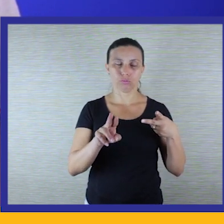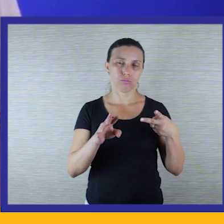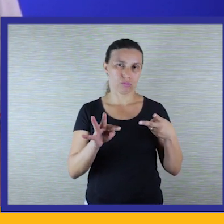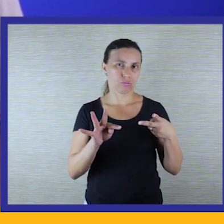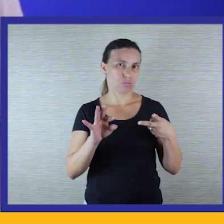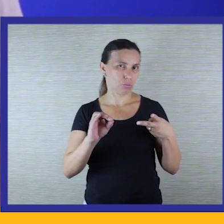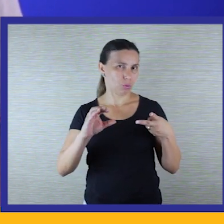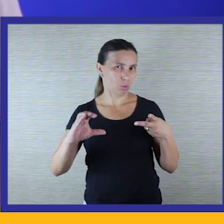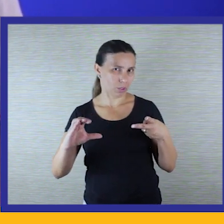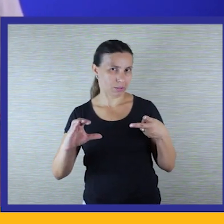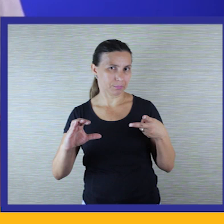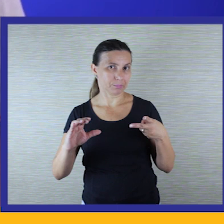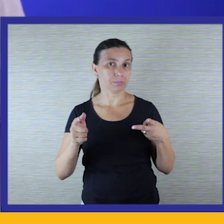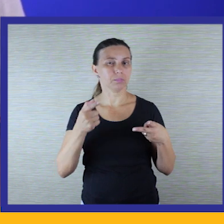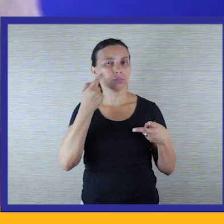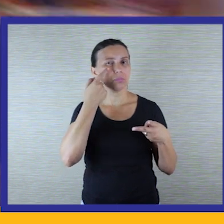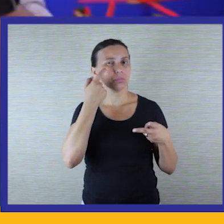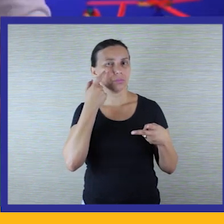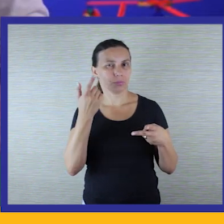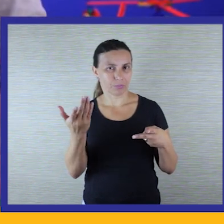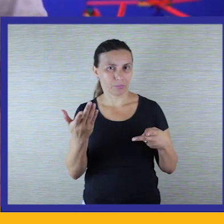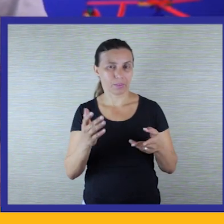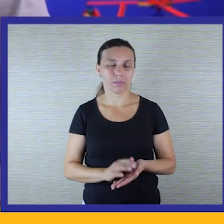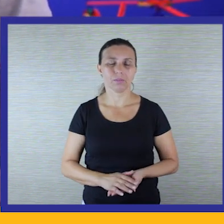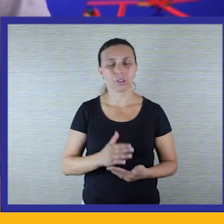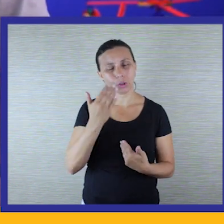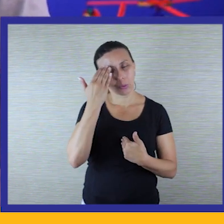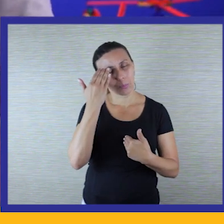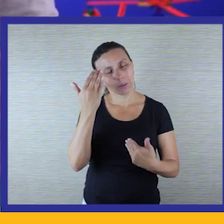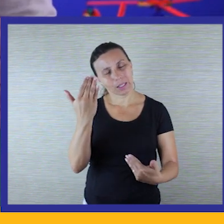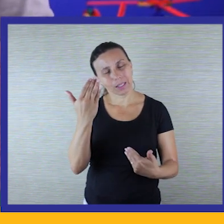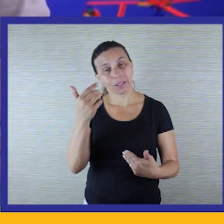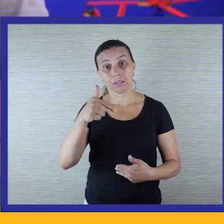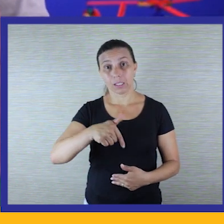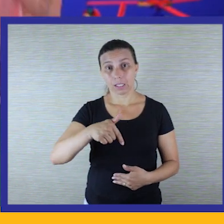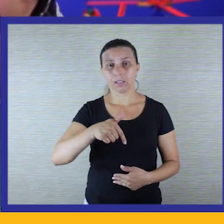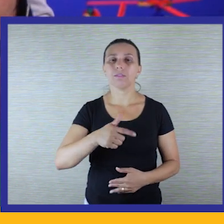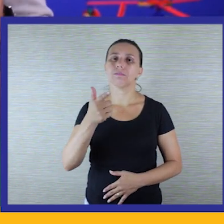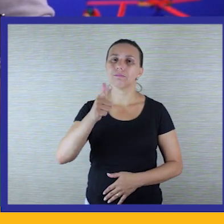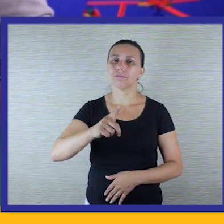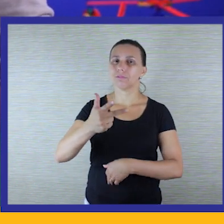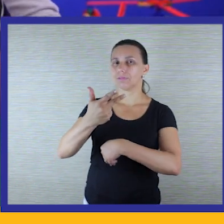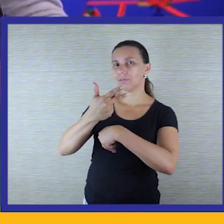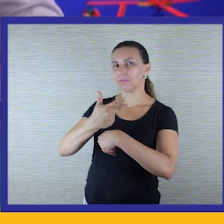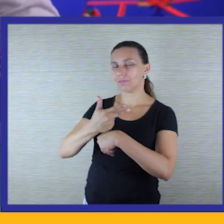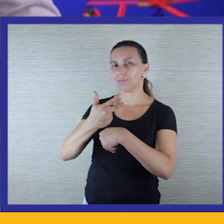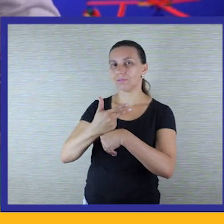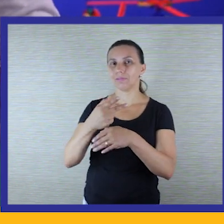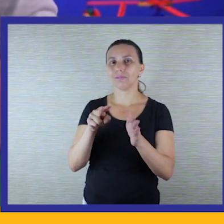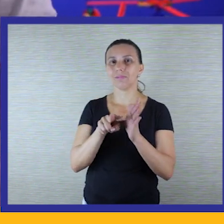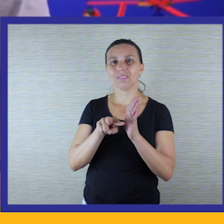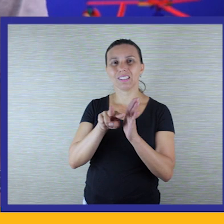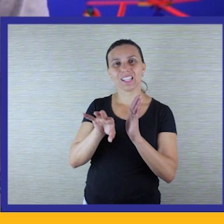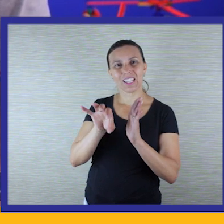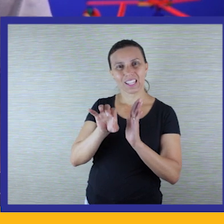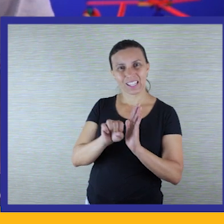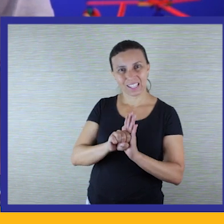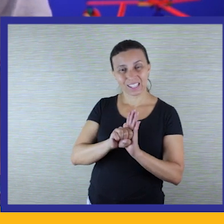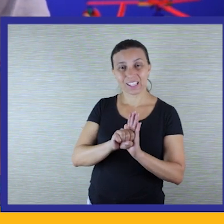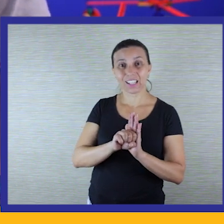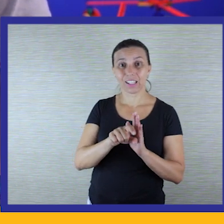outro software, o ArduBlock. Obrigado, pessoal! Esse foi mais um vídeo do nosso manual audiovisual do kit